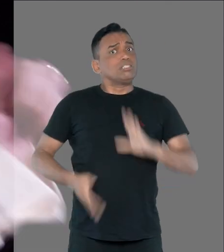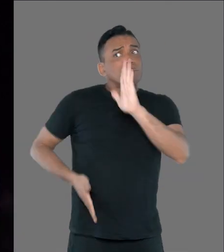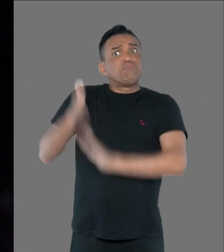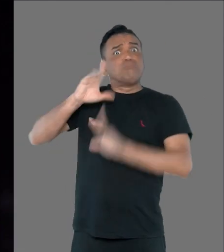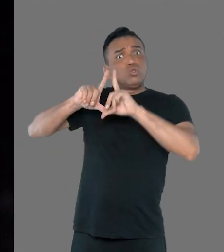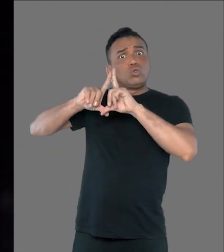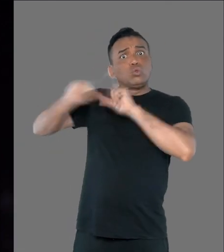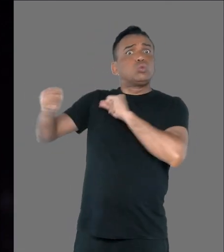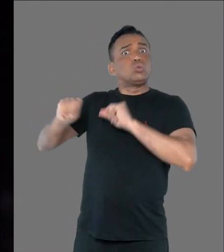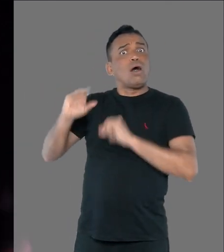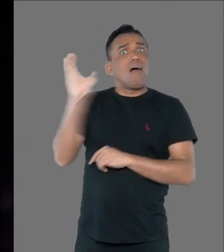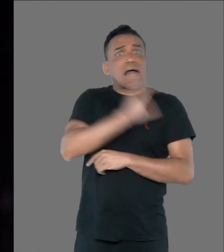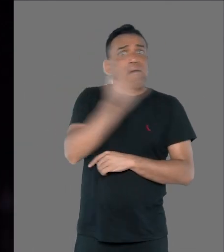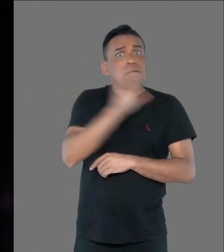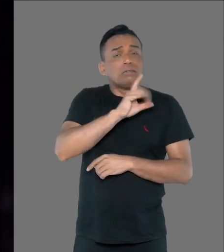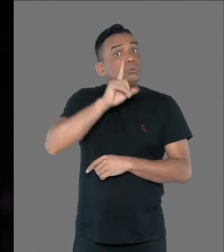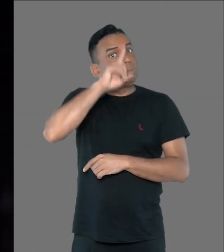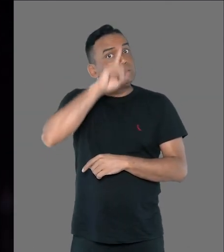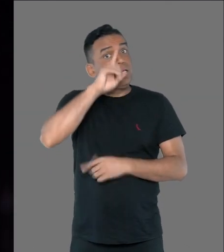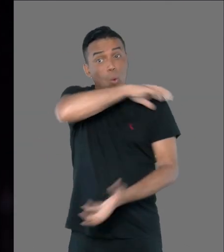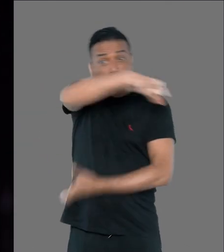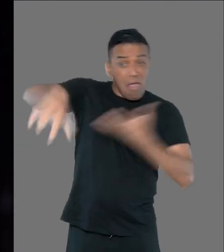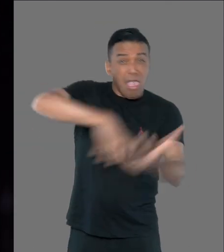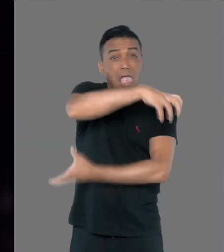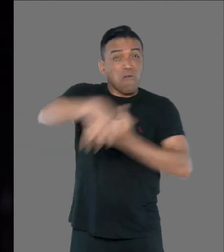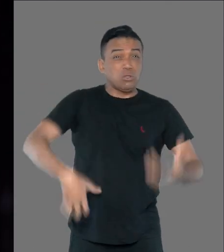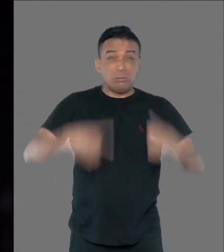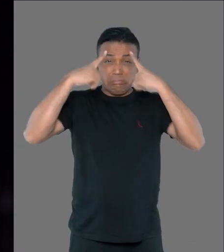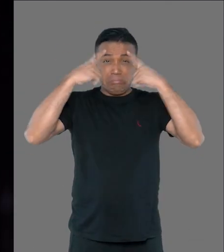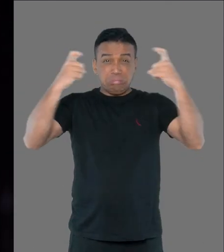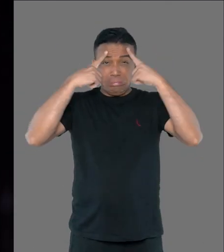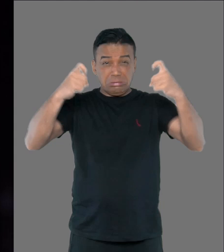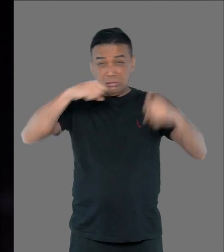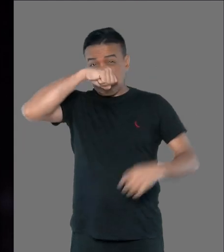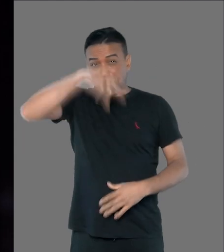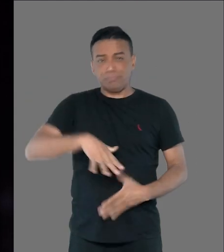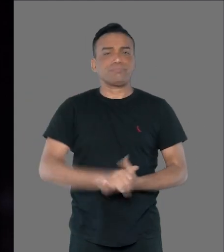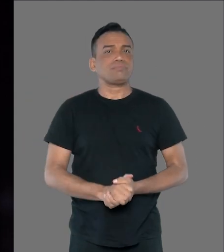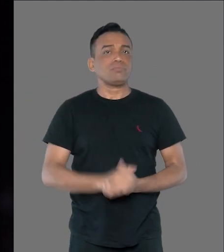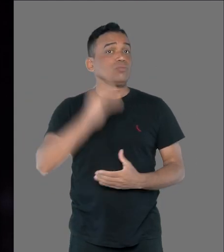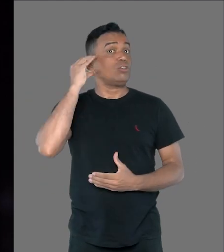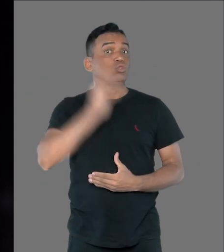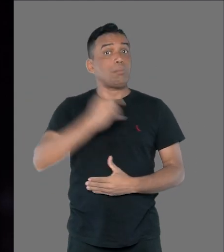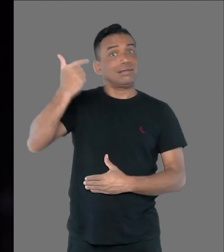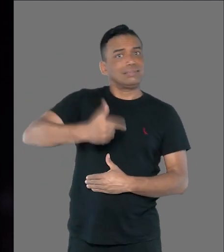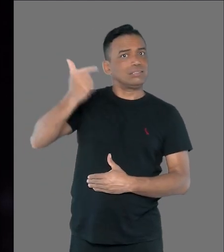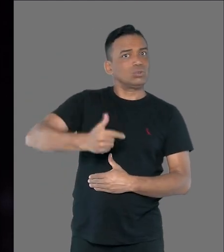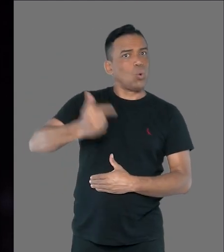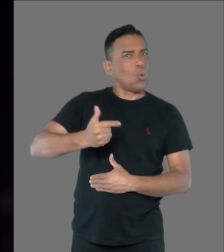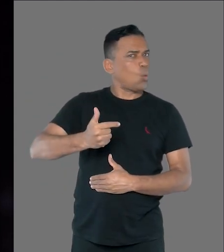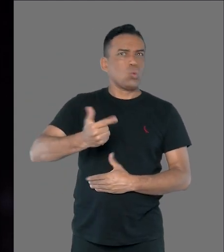daqui imediatamente, porque nós corremos o risco de uma revolução sangrenta. Dom Pedro, né? Dom Pedro II, essa figura é